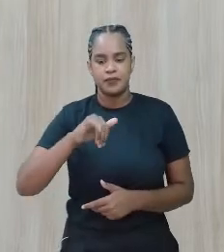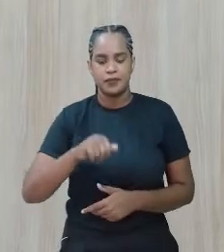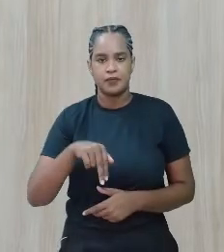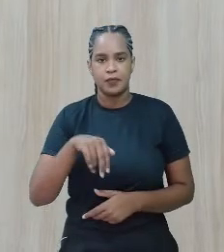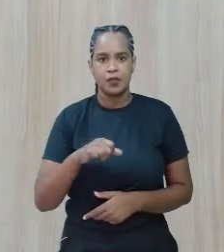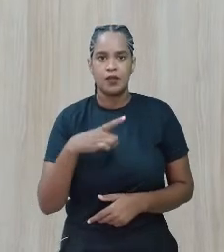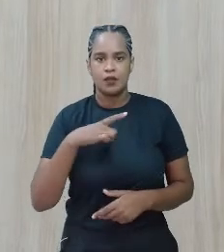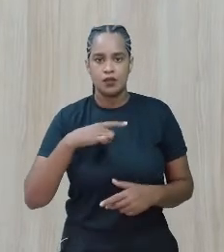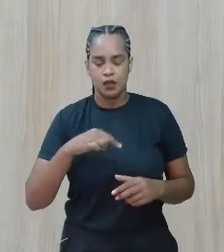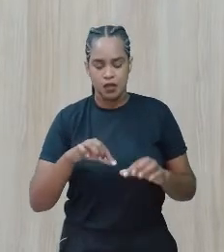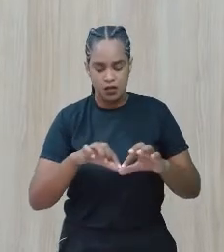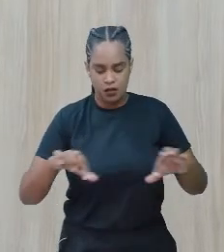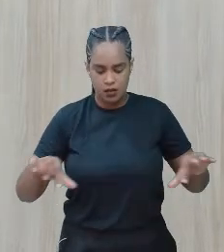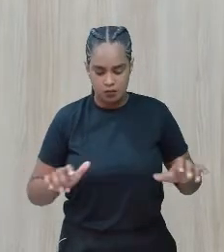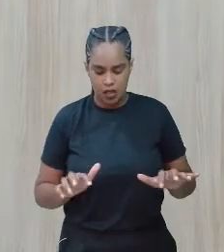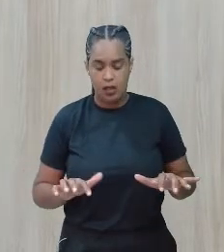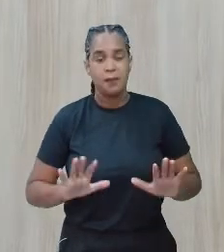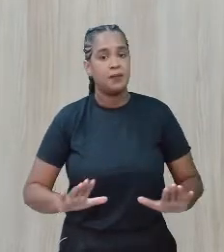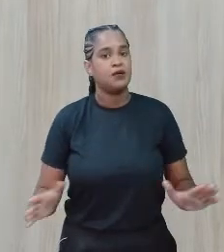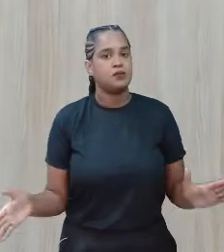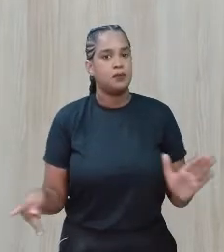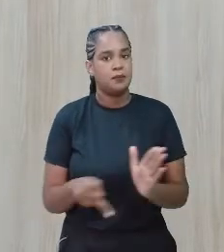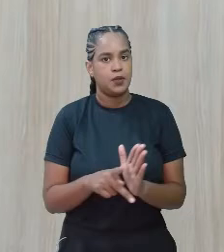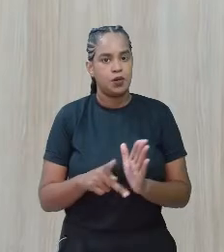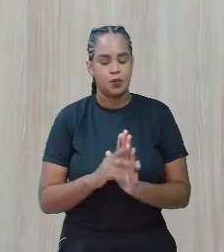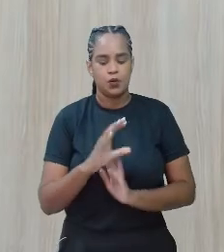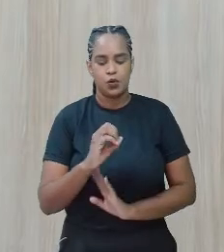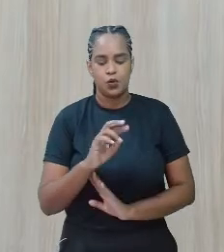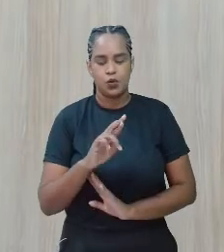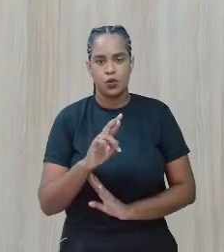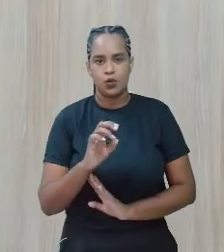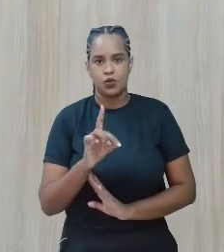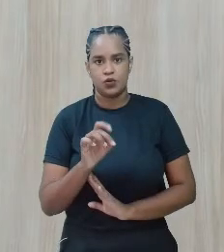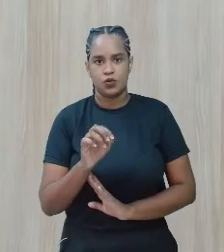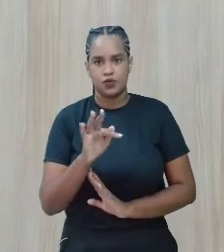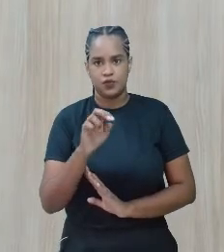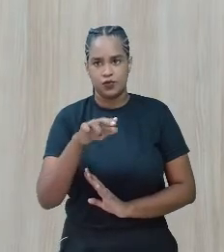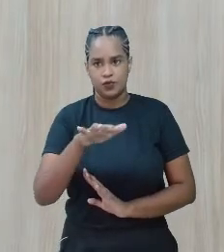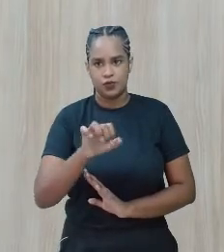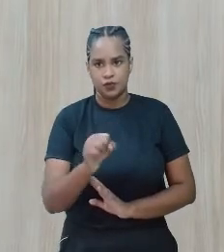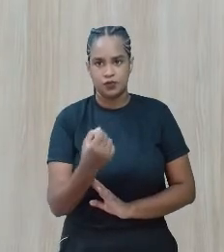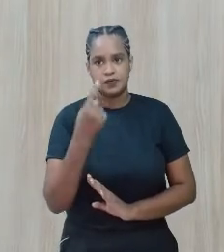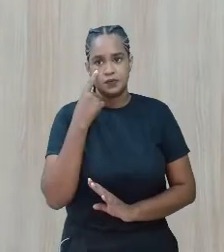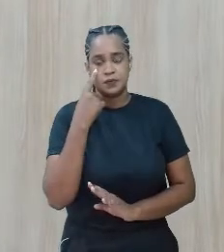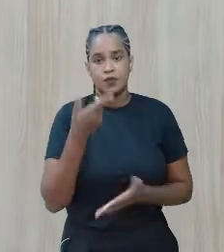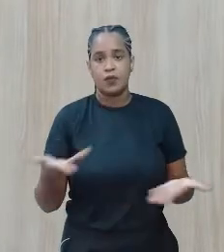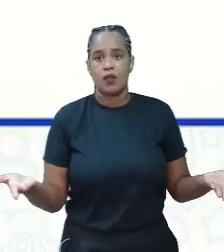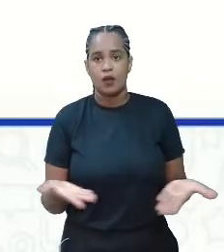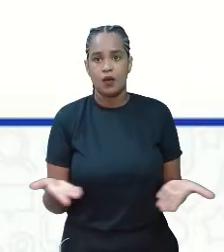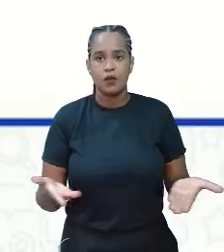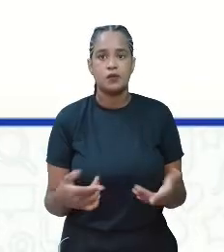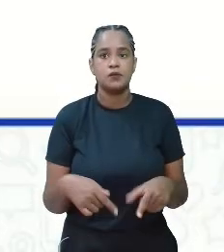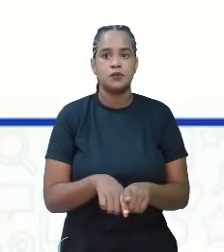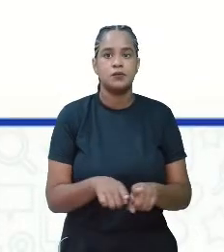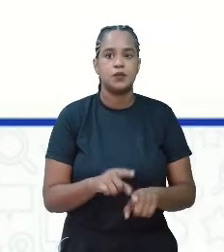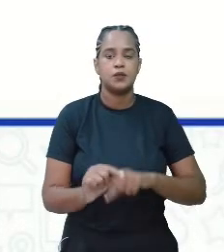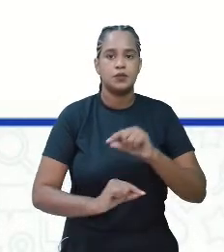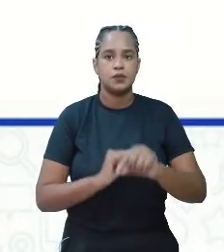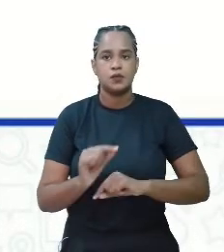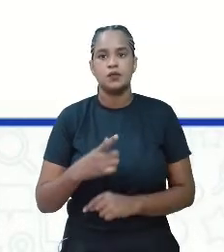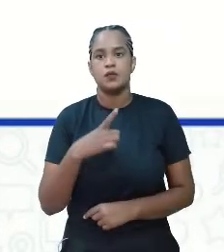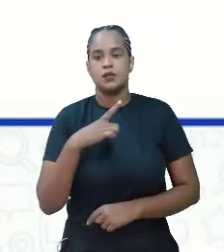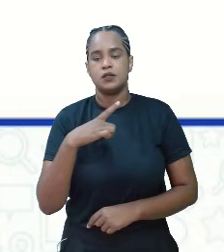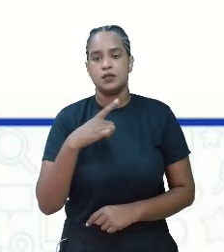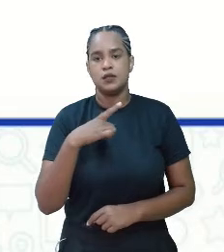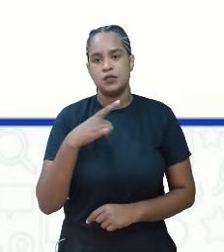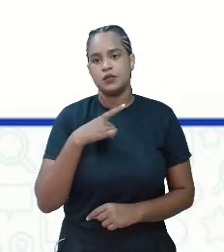tenha teclas, ele faz parte dos cordofones. Vamos seguindo. Aí, além disso, os instrumentos